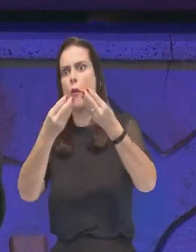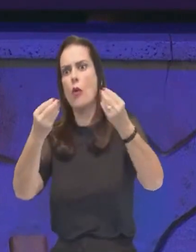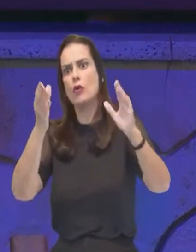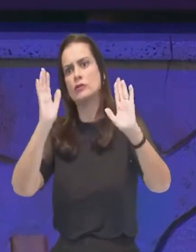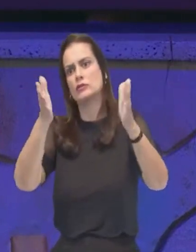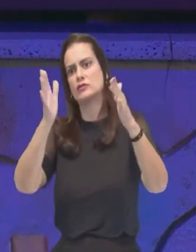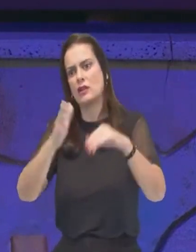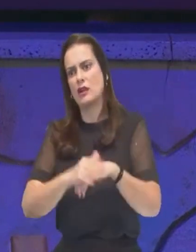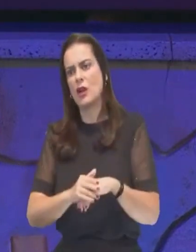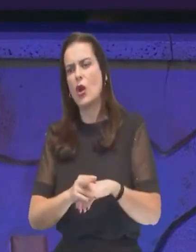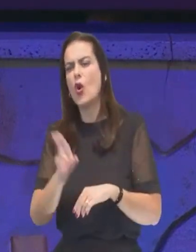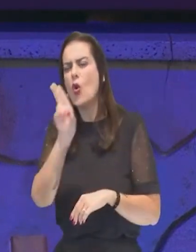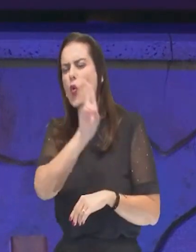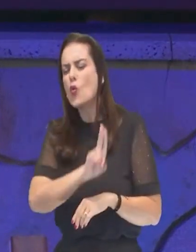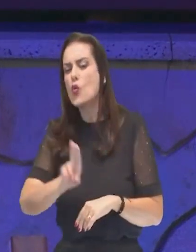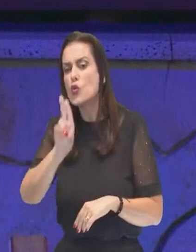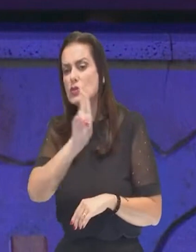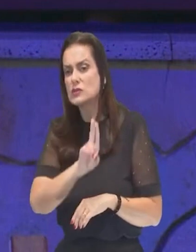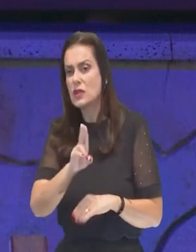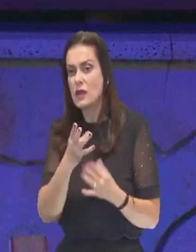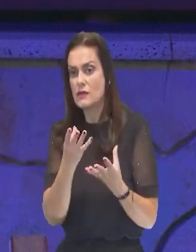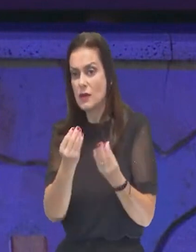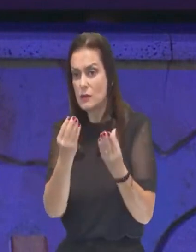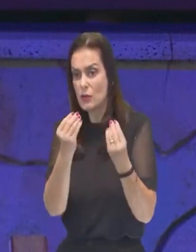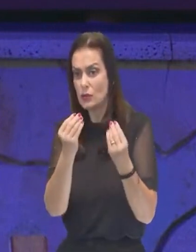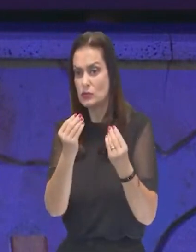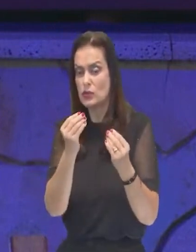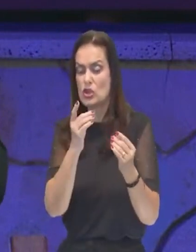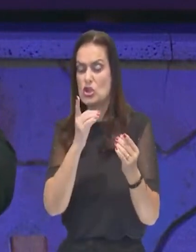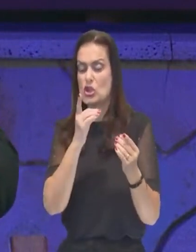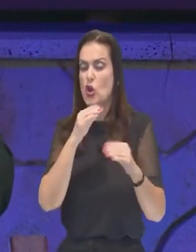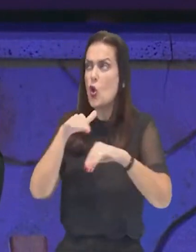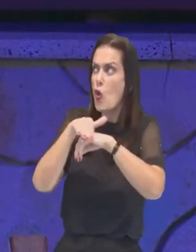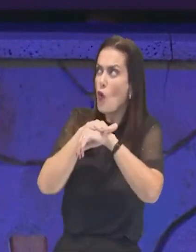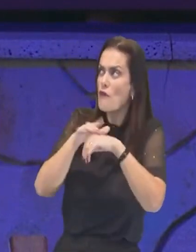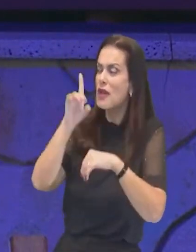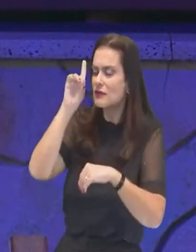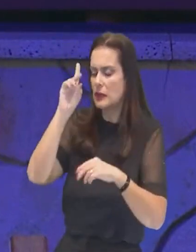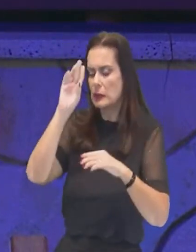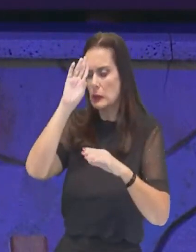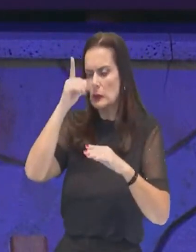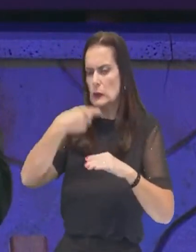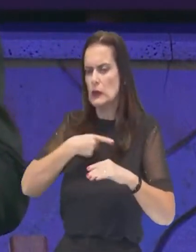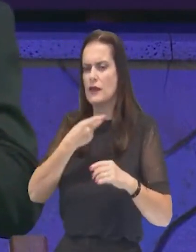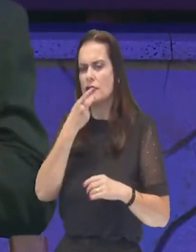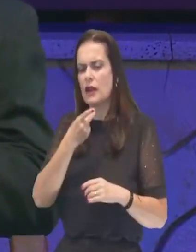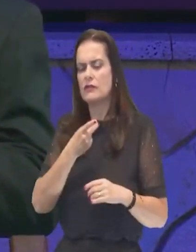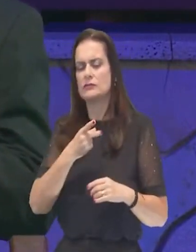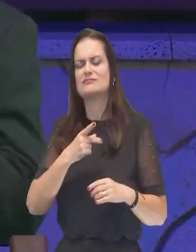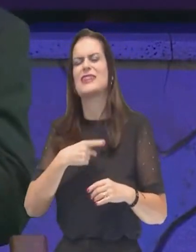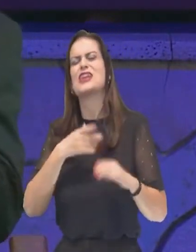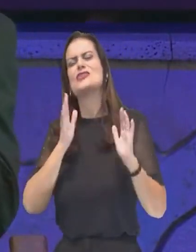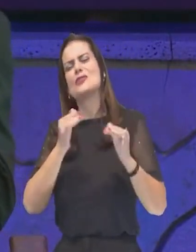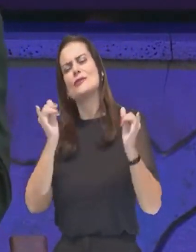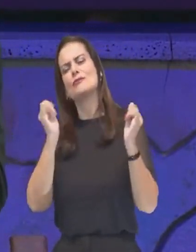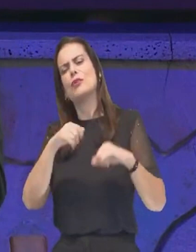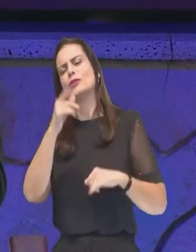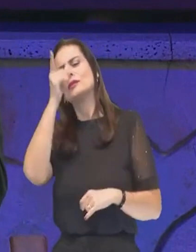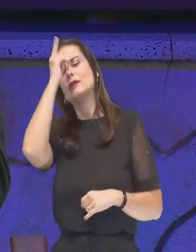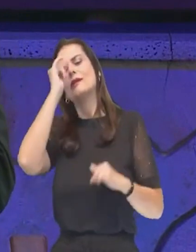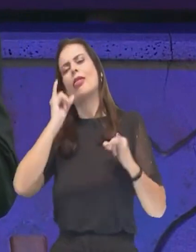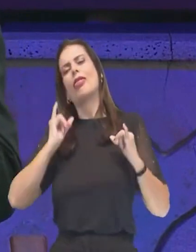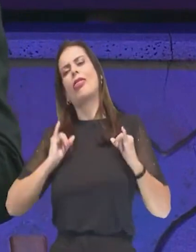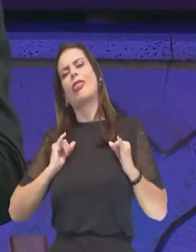ele usava sempre aquele solilóquio, que é um diálogo que a pessoa tem consigo mesmo. E ele falava consigo mesmo: o que